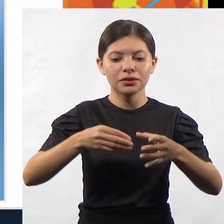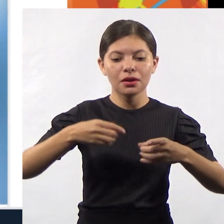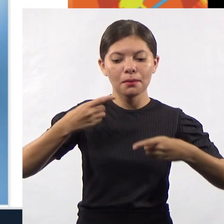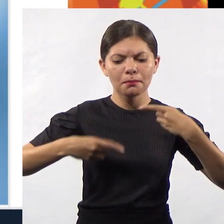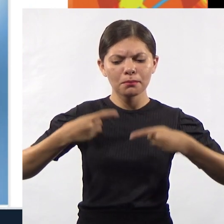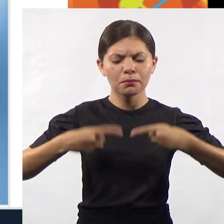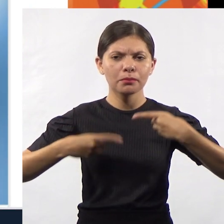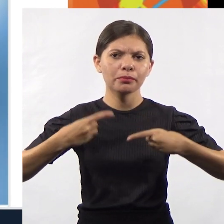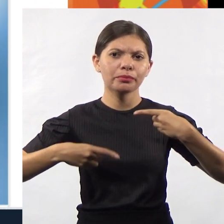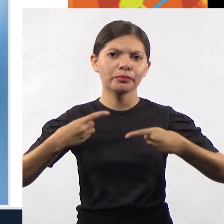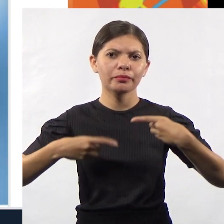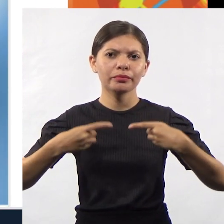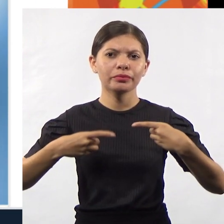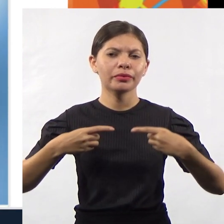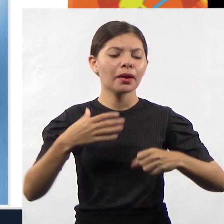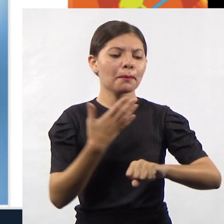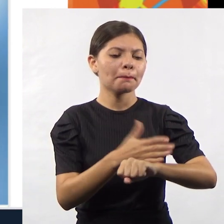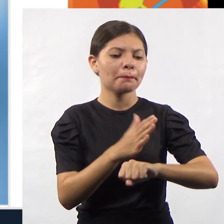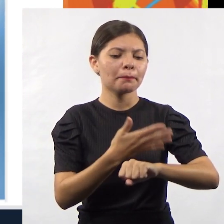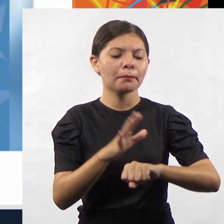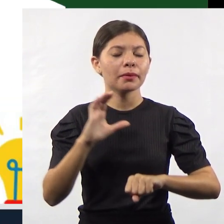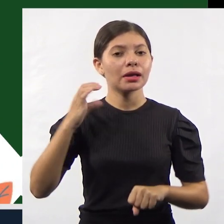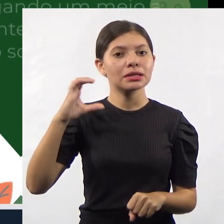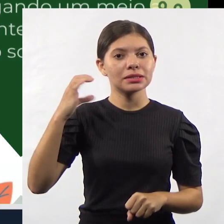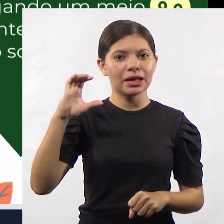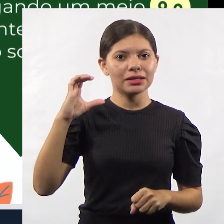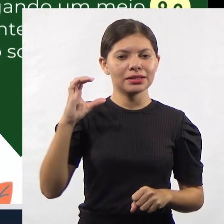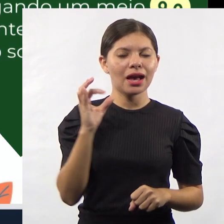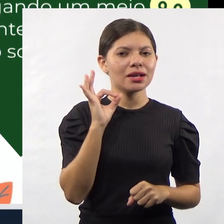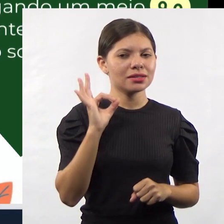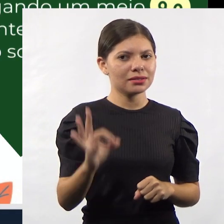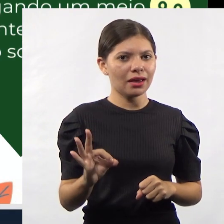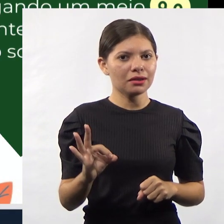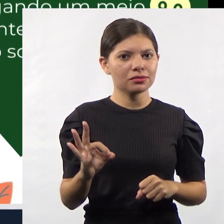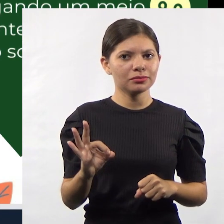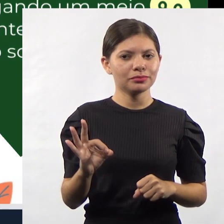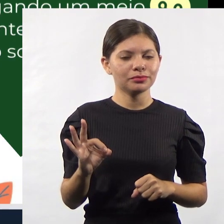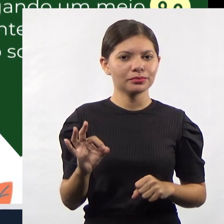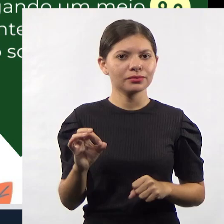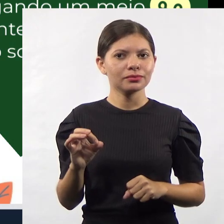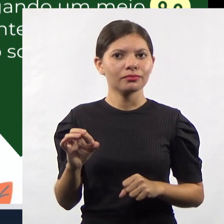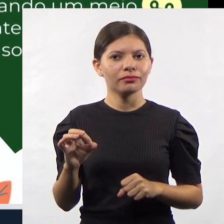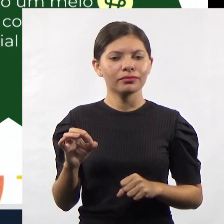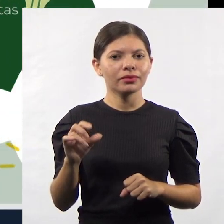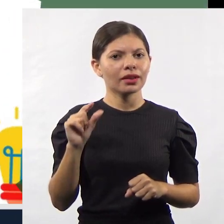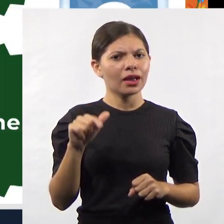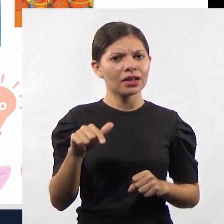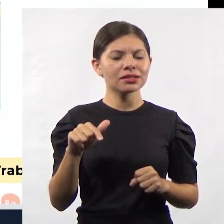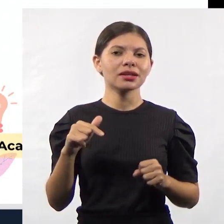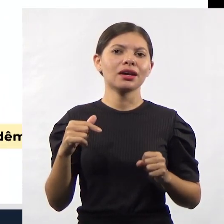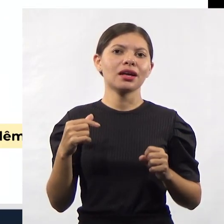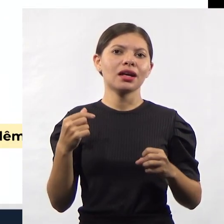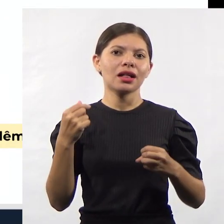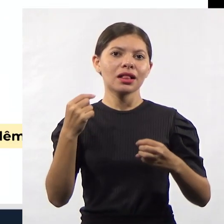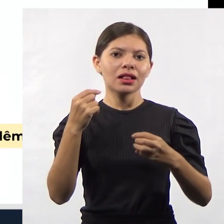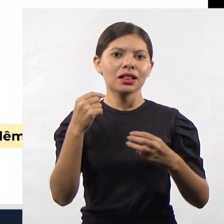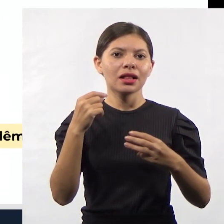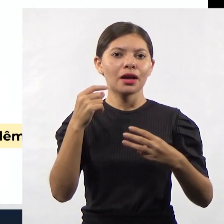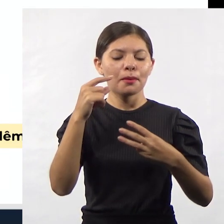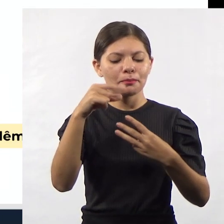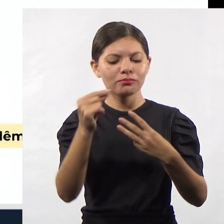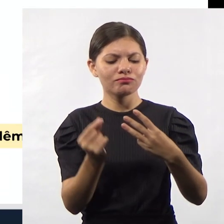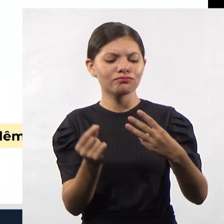política, Pedro Demo em Praticar Ciência, certo? Então, essas são as